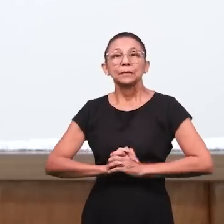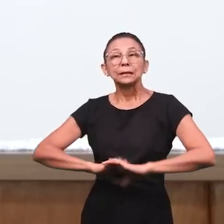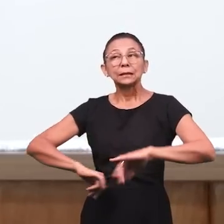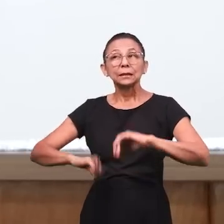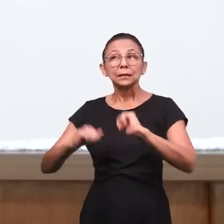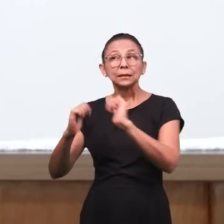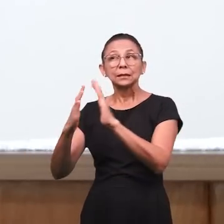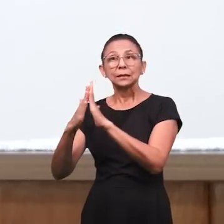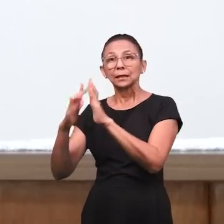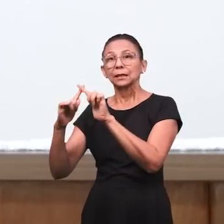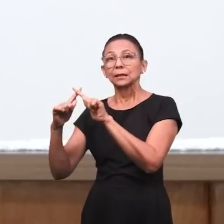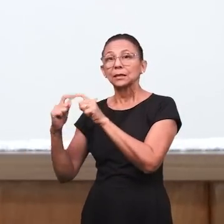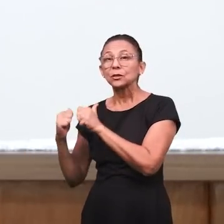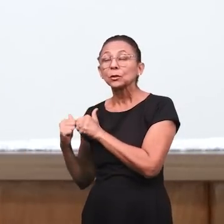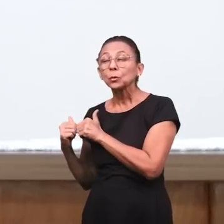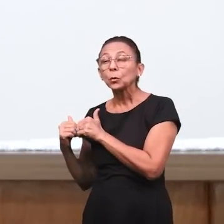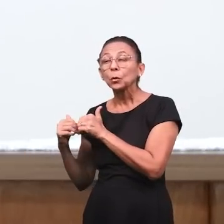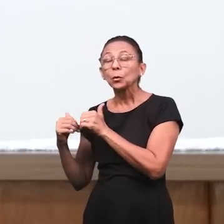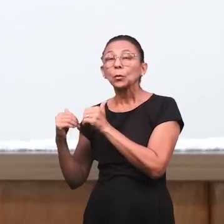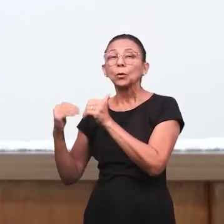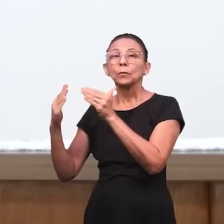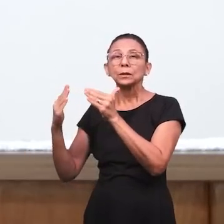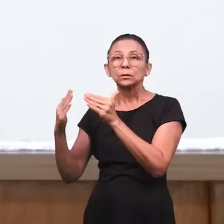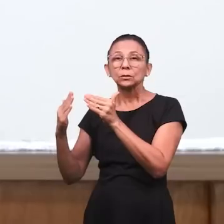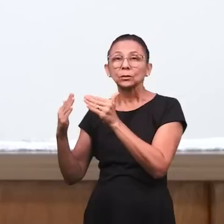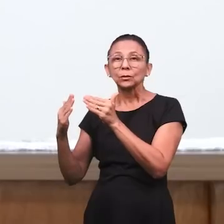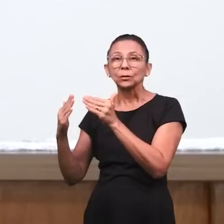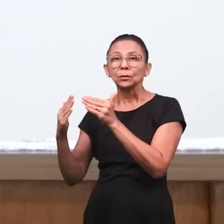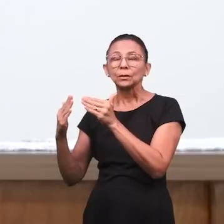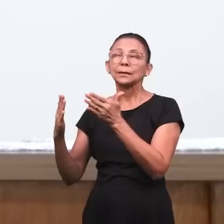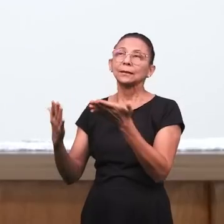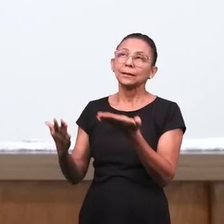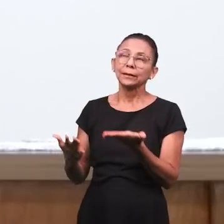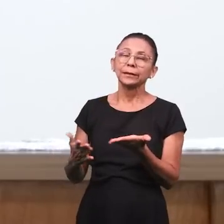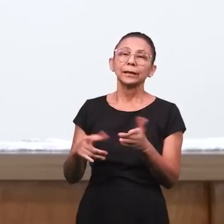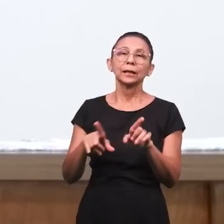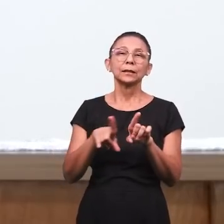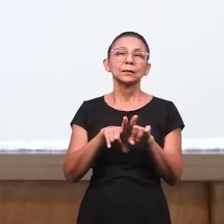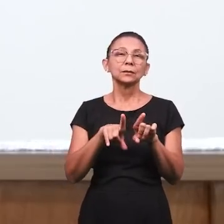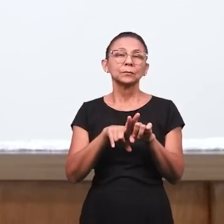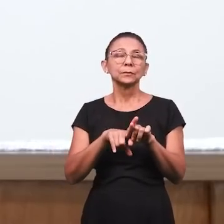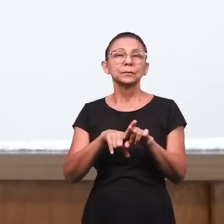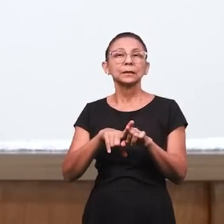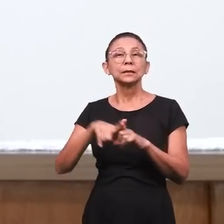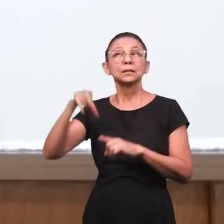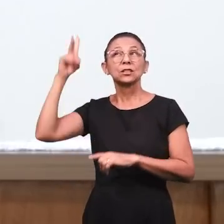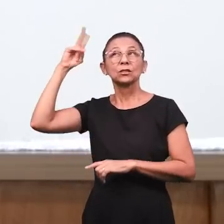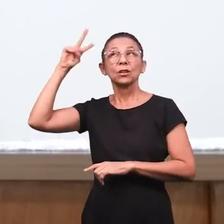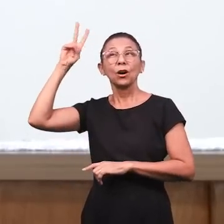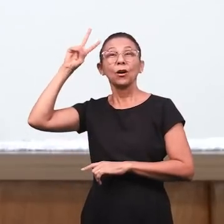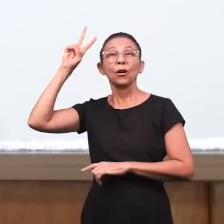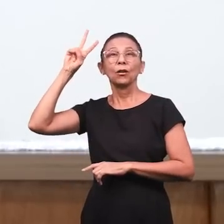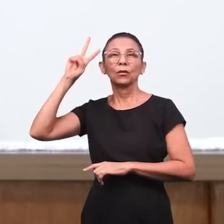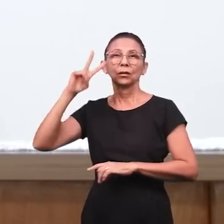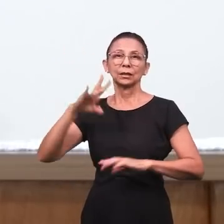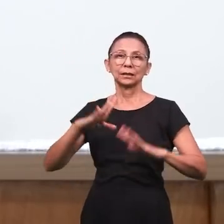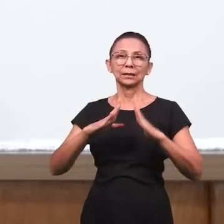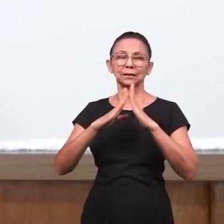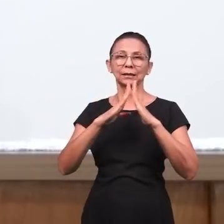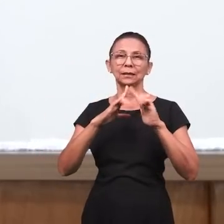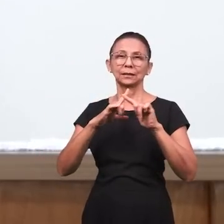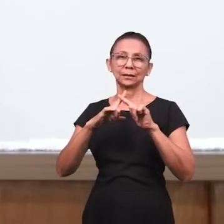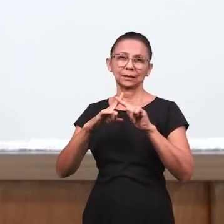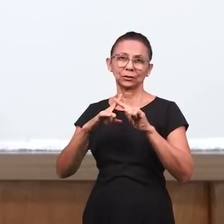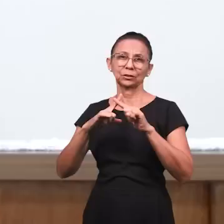foi o amanhecer da história da igreja, dentro desse aspecto profético. Então foi